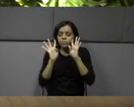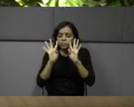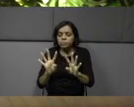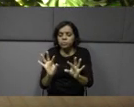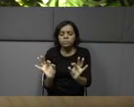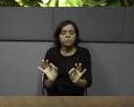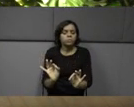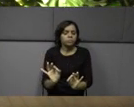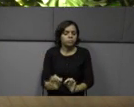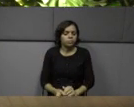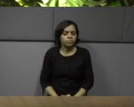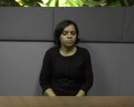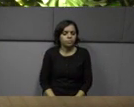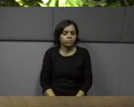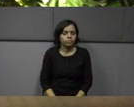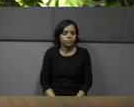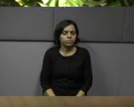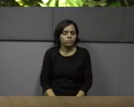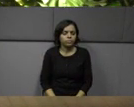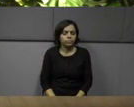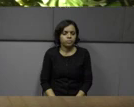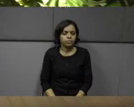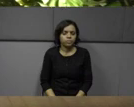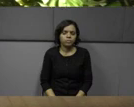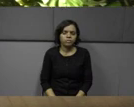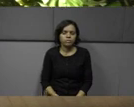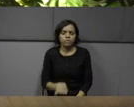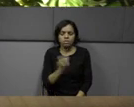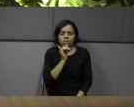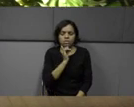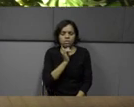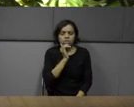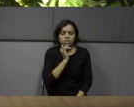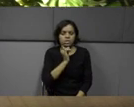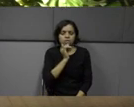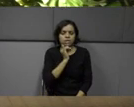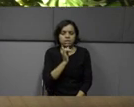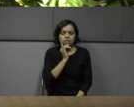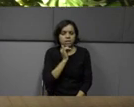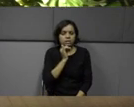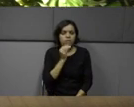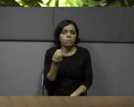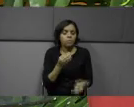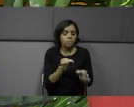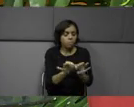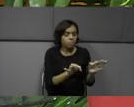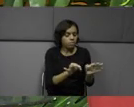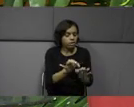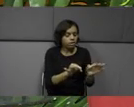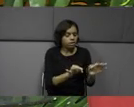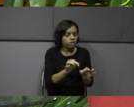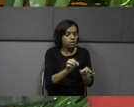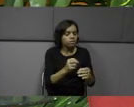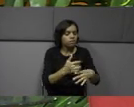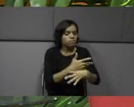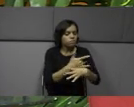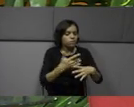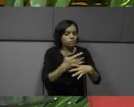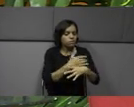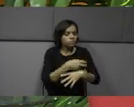não é possível hoje a gente tem por exemplo um plano municipal de cultura sem a gente ouvir